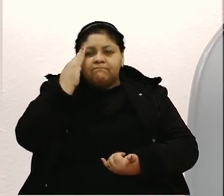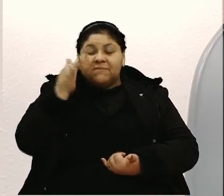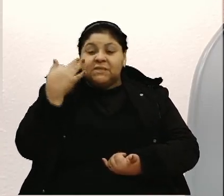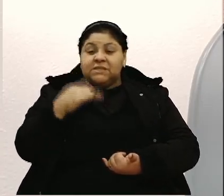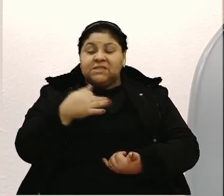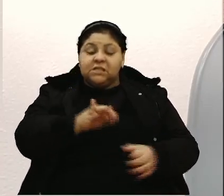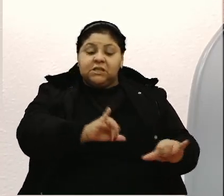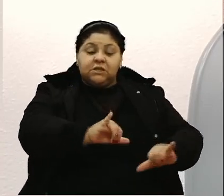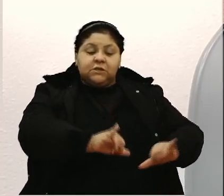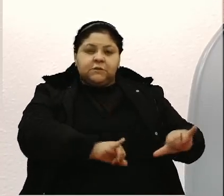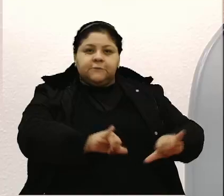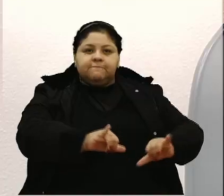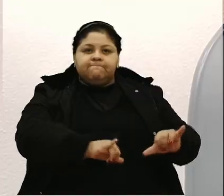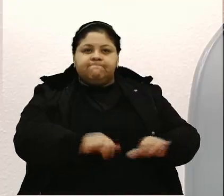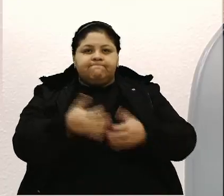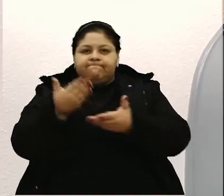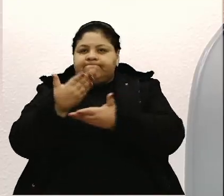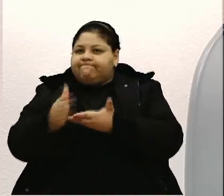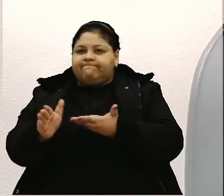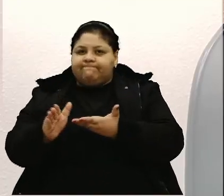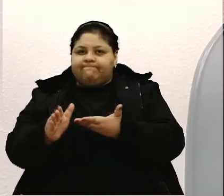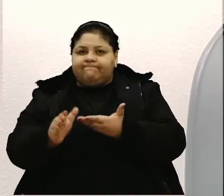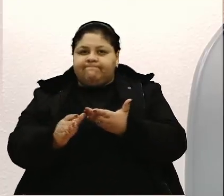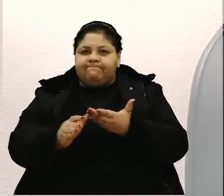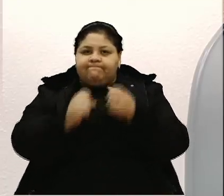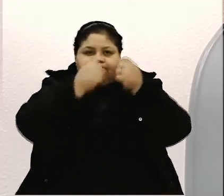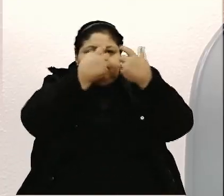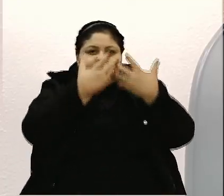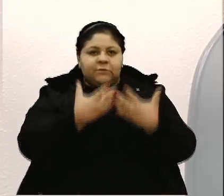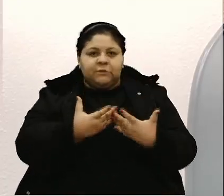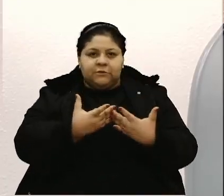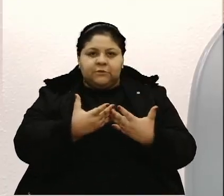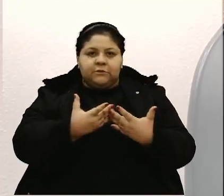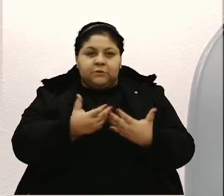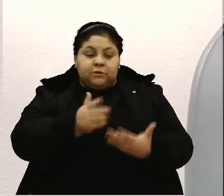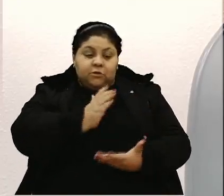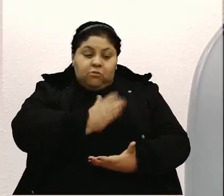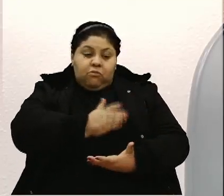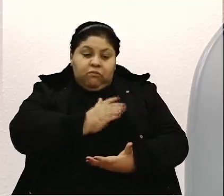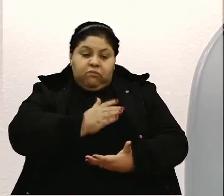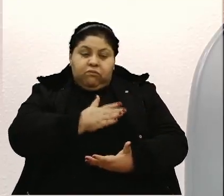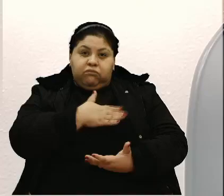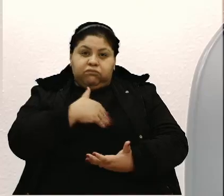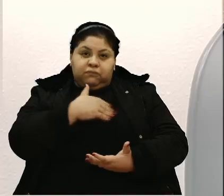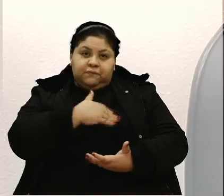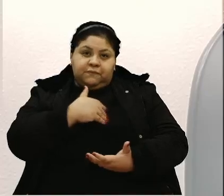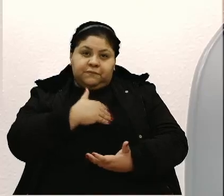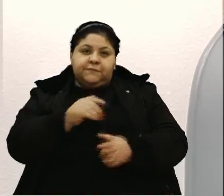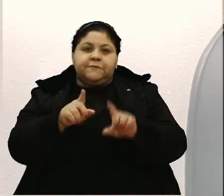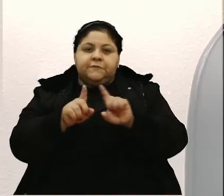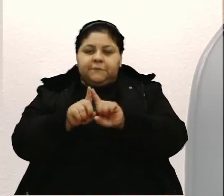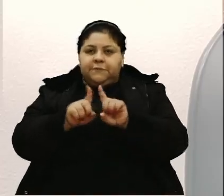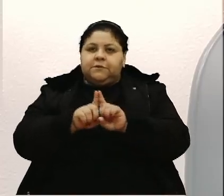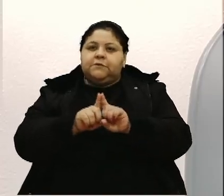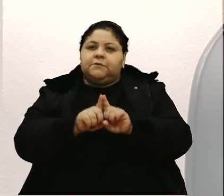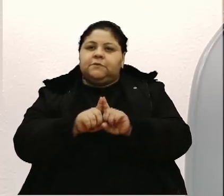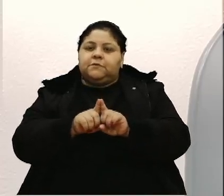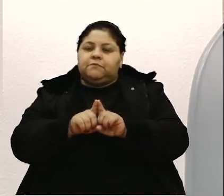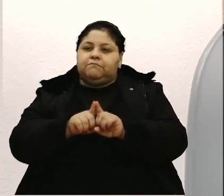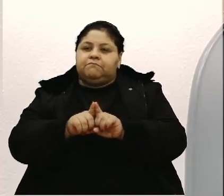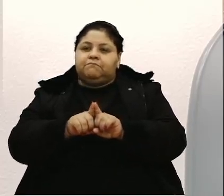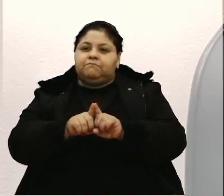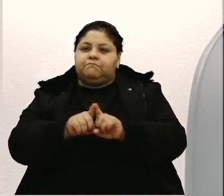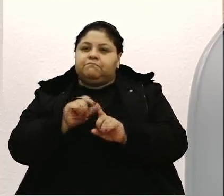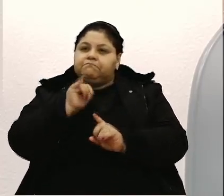sofrimento, esta perda, as palavras são incapazes de consolar o coração dos familiares. Também um voto de pesar